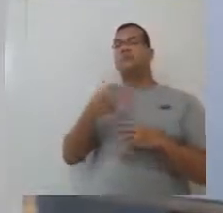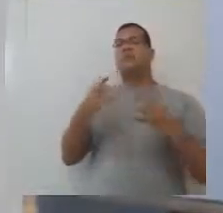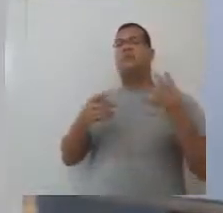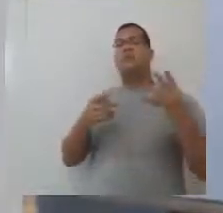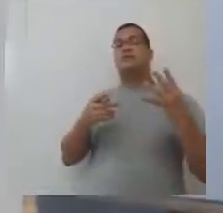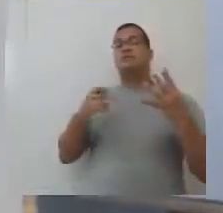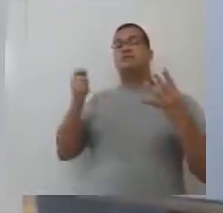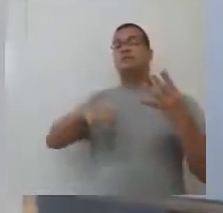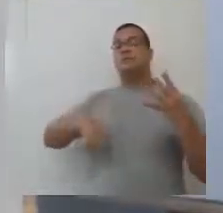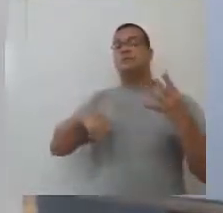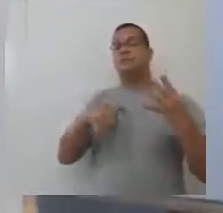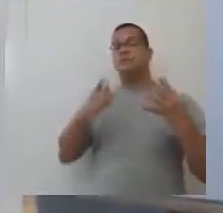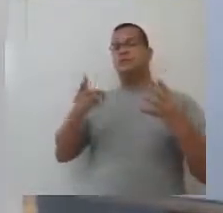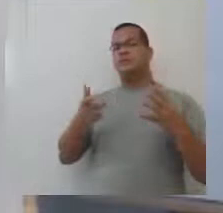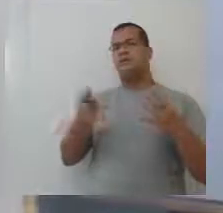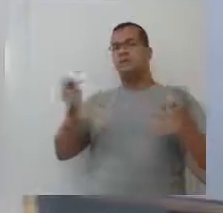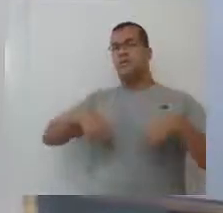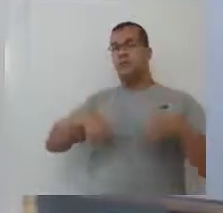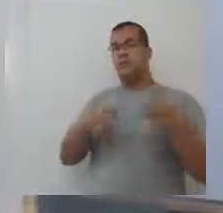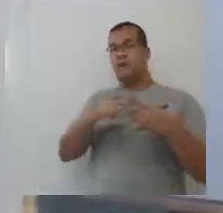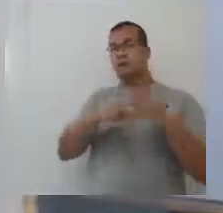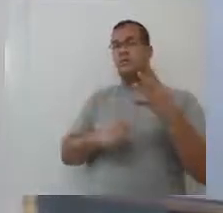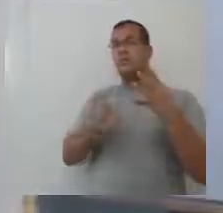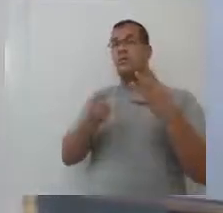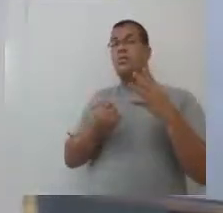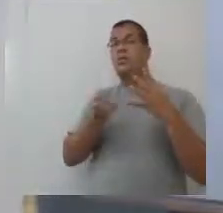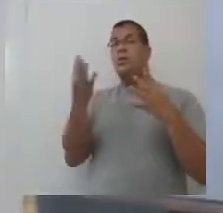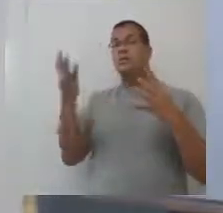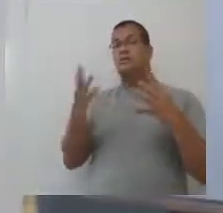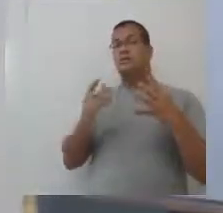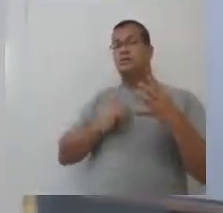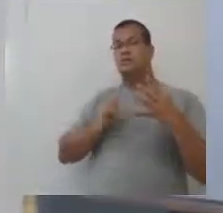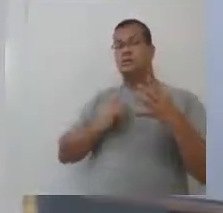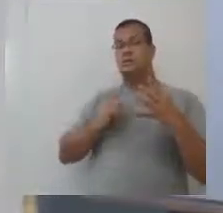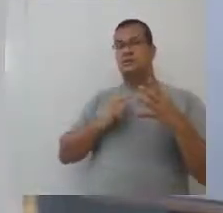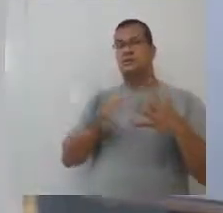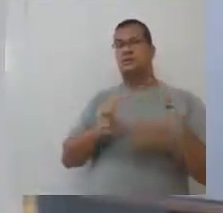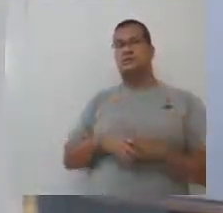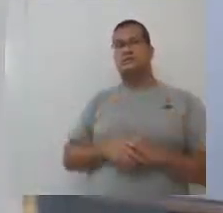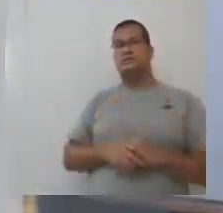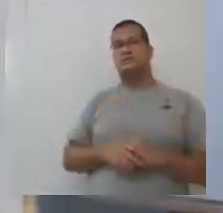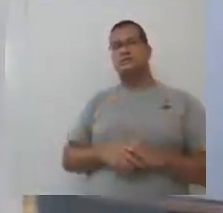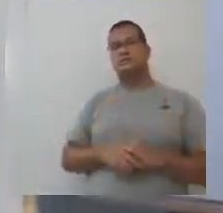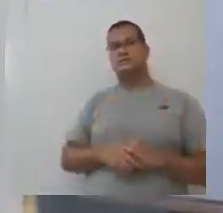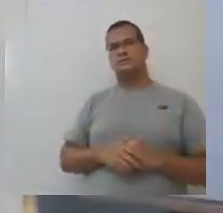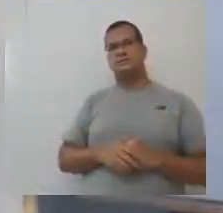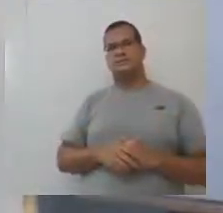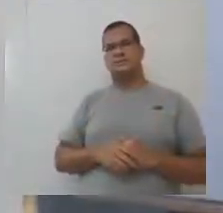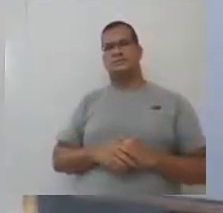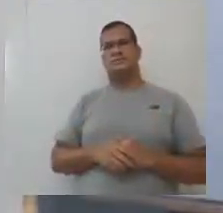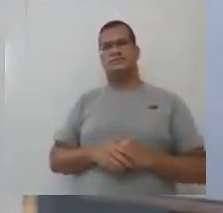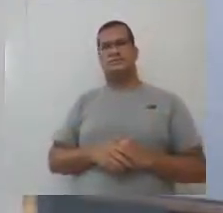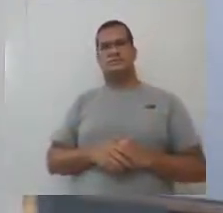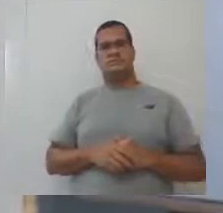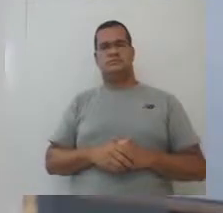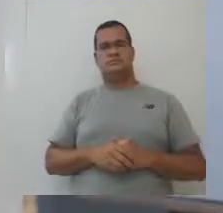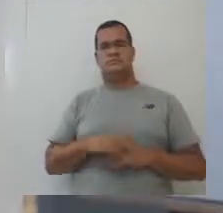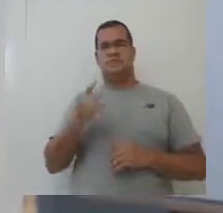está aparecendo aí na tua tela agora, quantas possibilidades tem dela ser homozigótica recessiva?